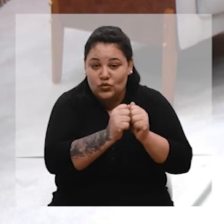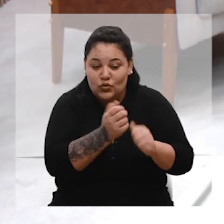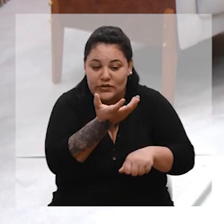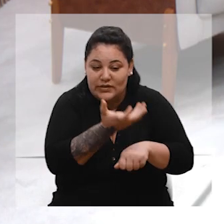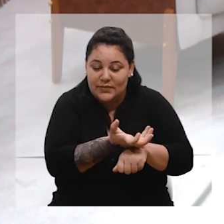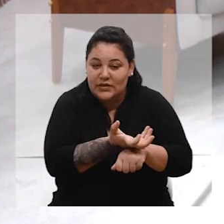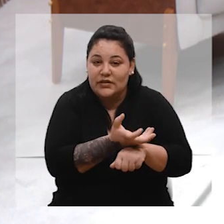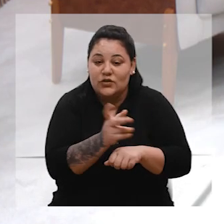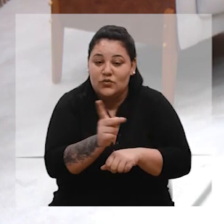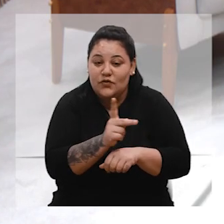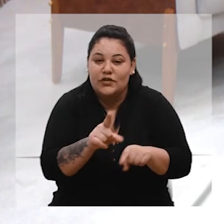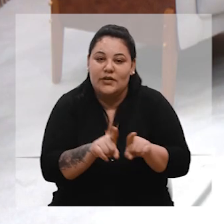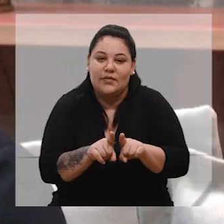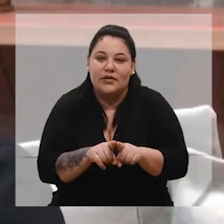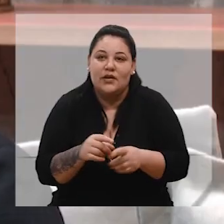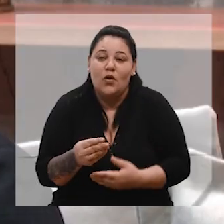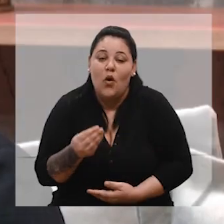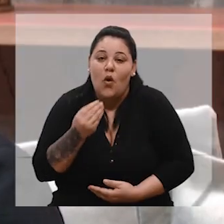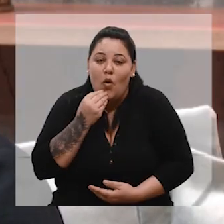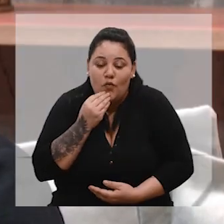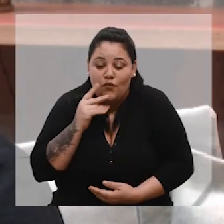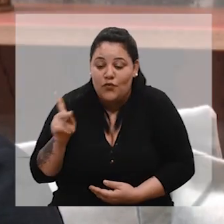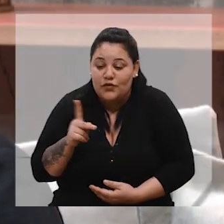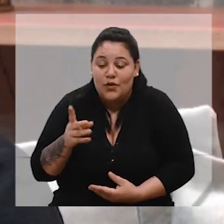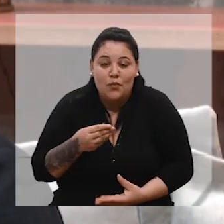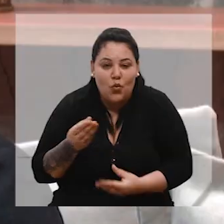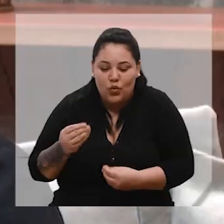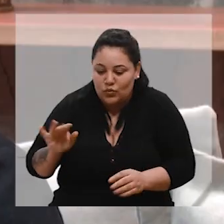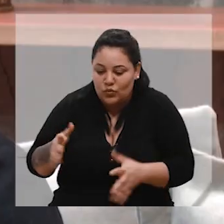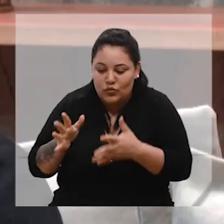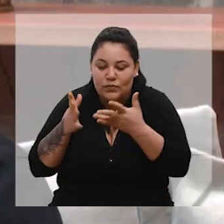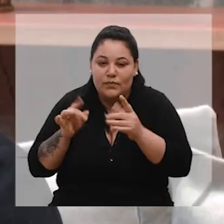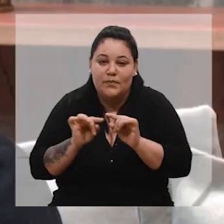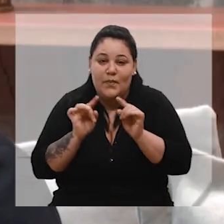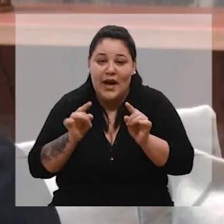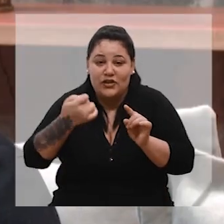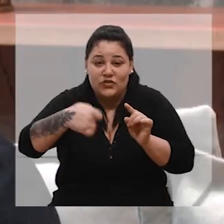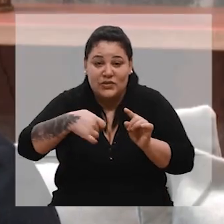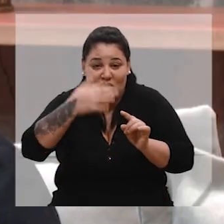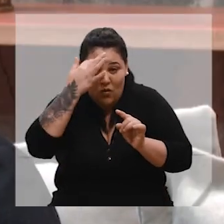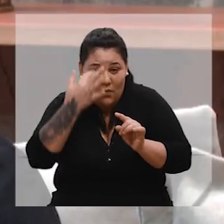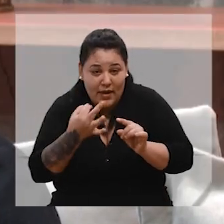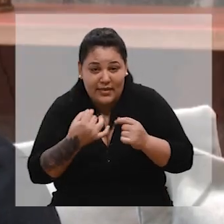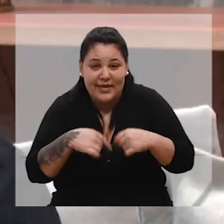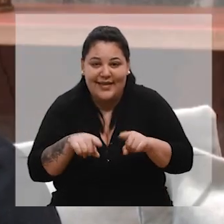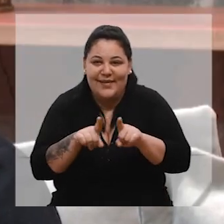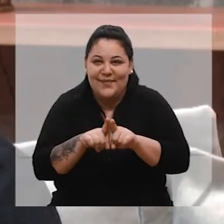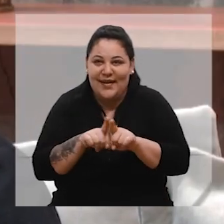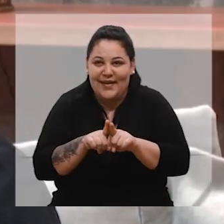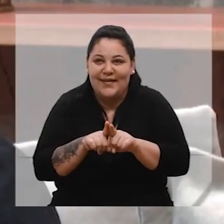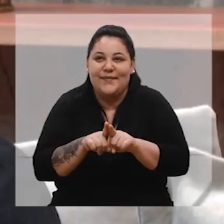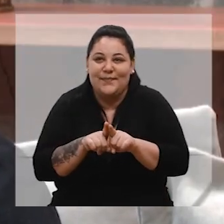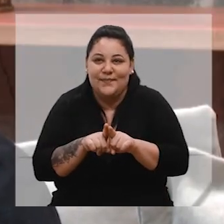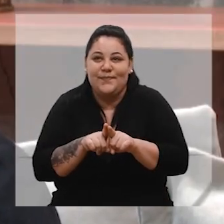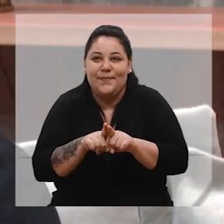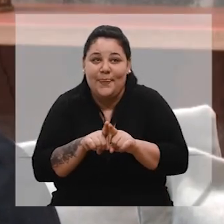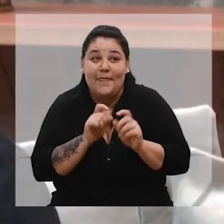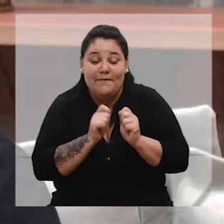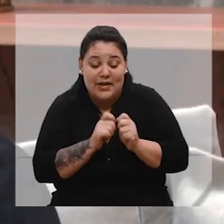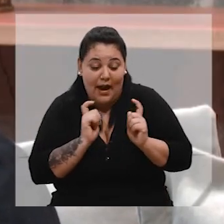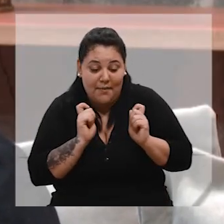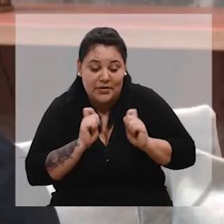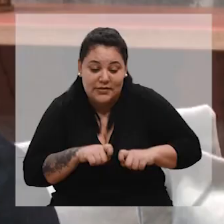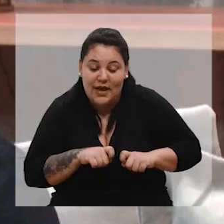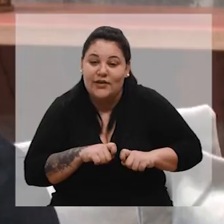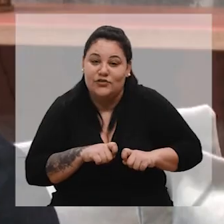disciplinas e dos professores, né? Então, claro, a equipe é muito engajada, assim, mas a gente sempre precisa, assim, entender, né, com